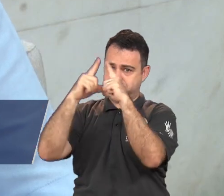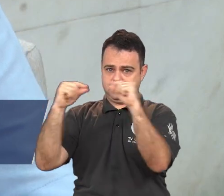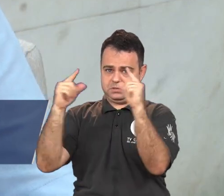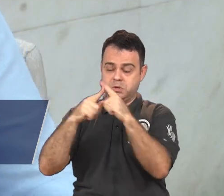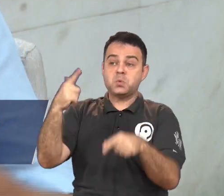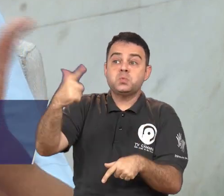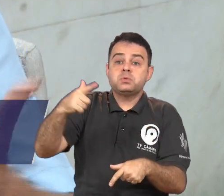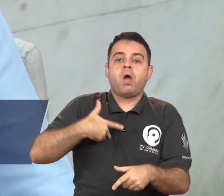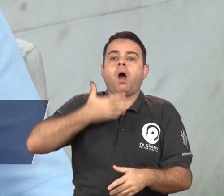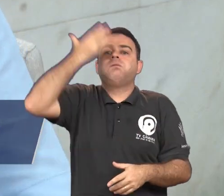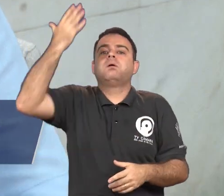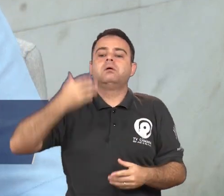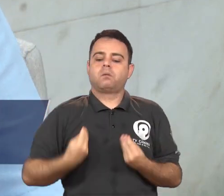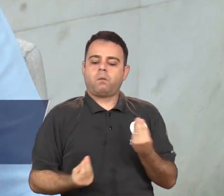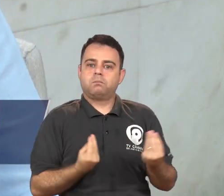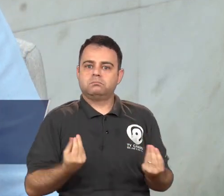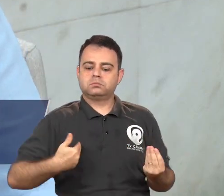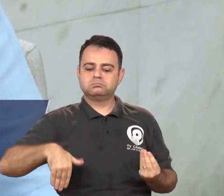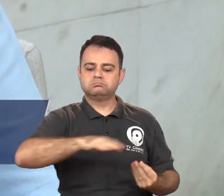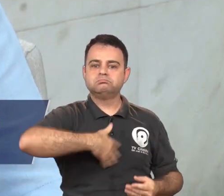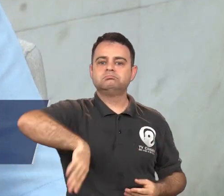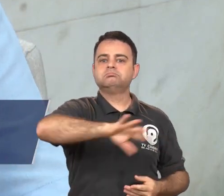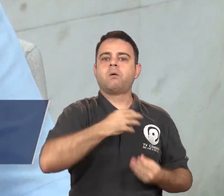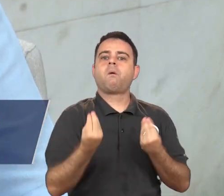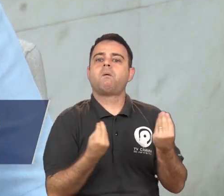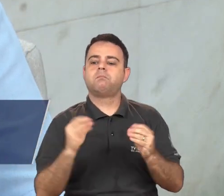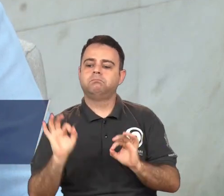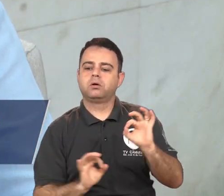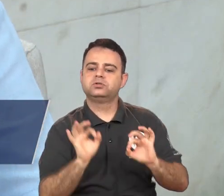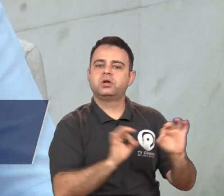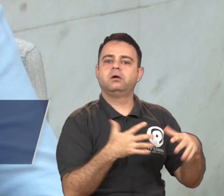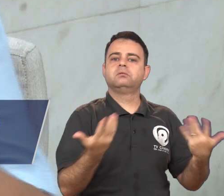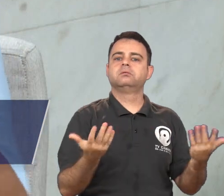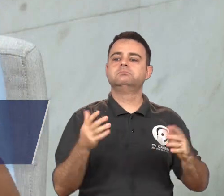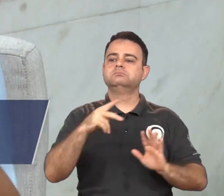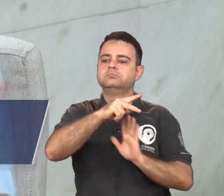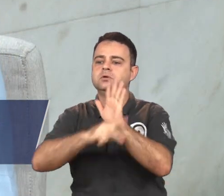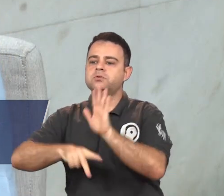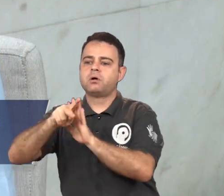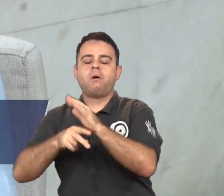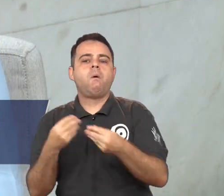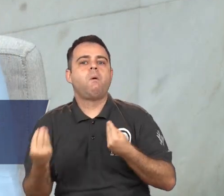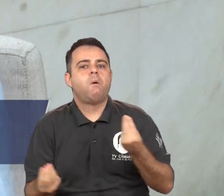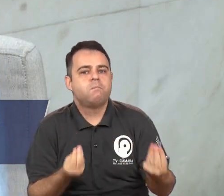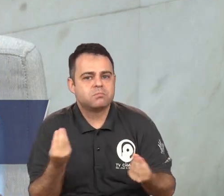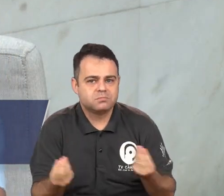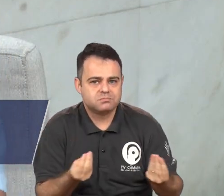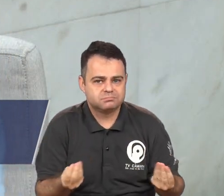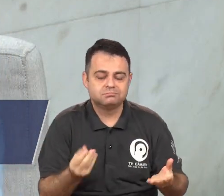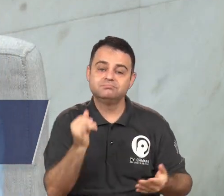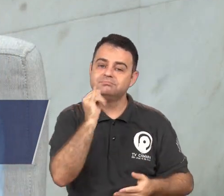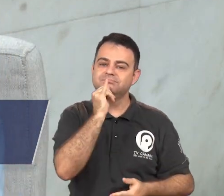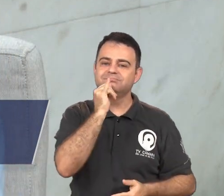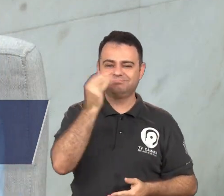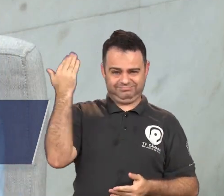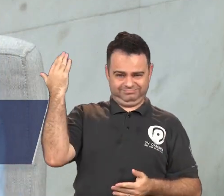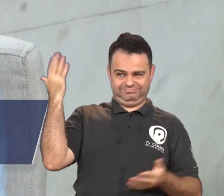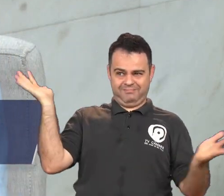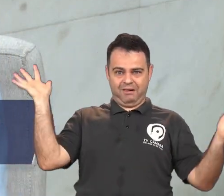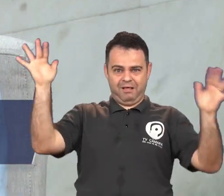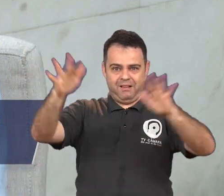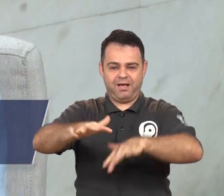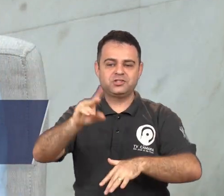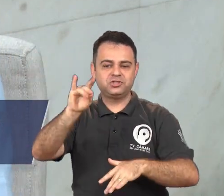como nós ficamos com os projetos que impactam, que nos interessam, que a gente leva a demanda, como no evento da mulher, nós